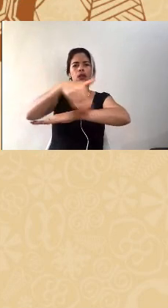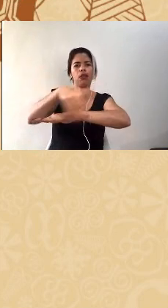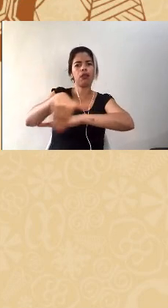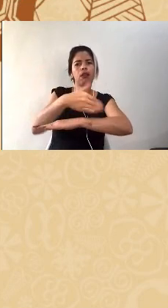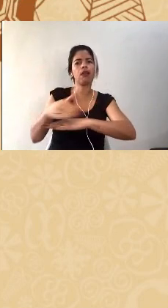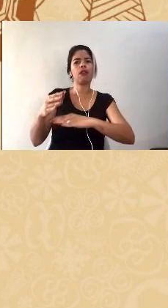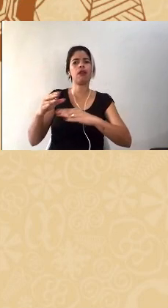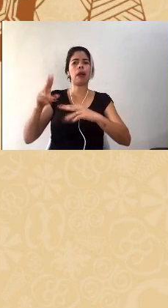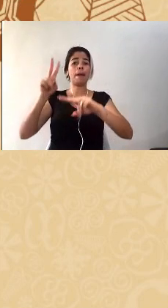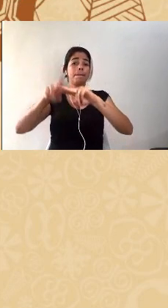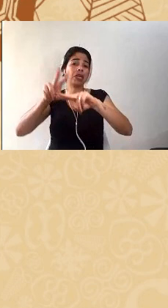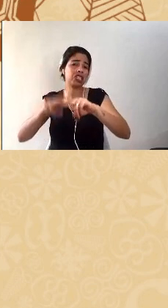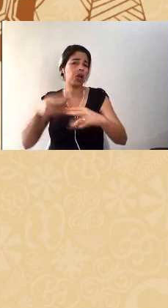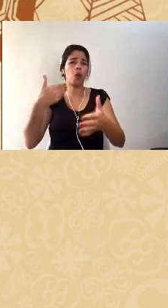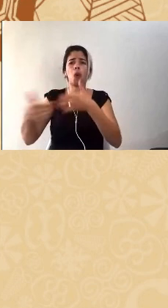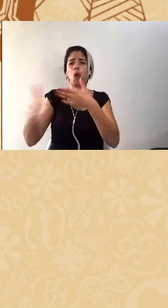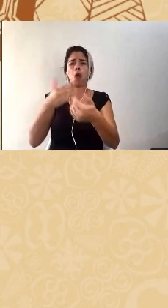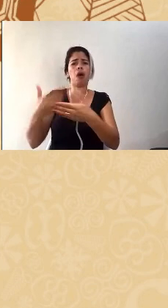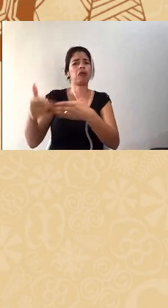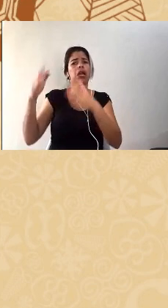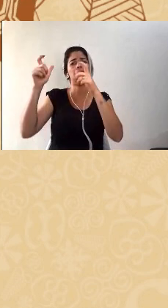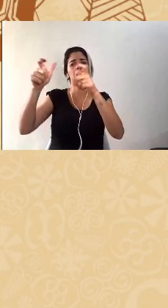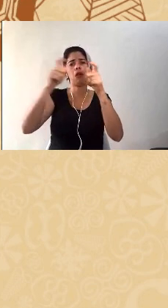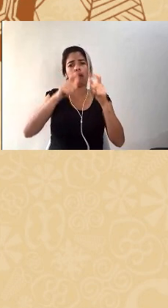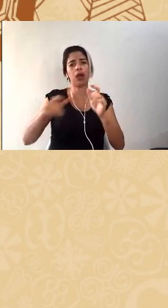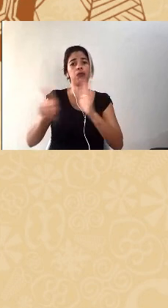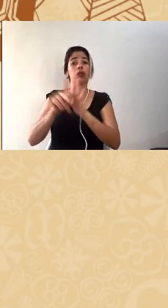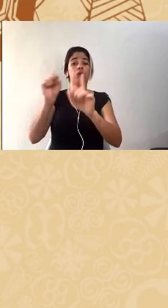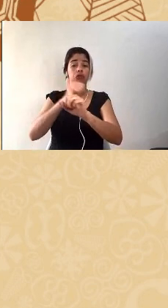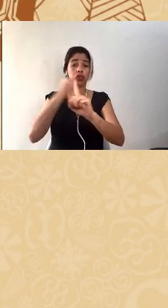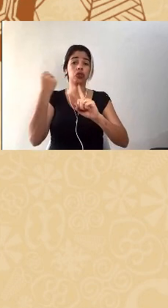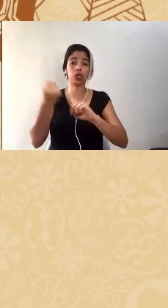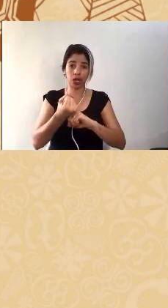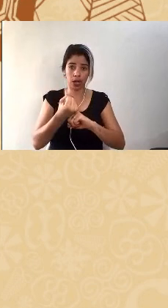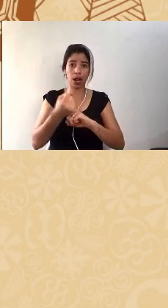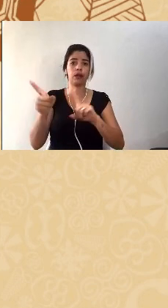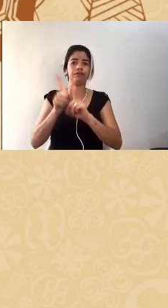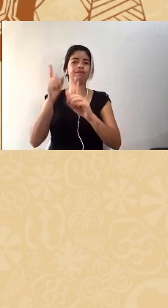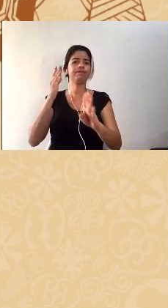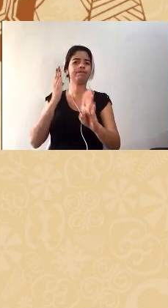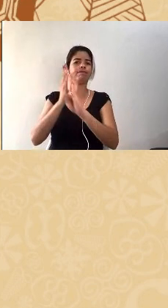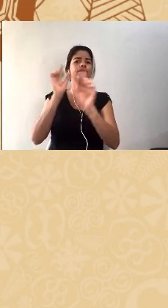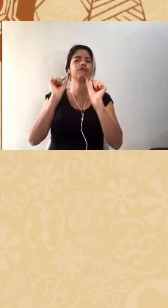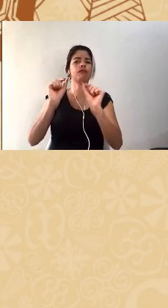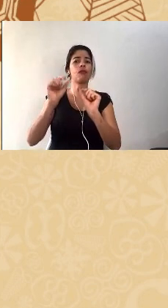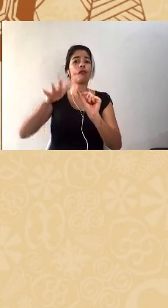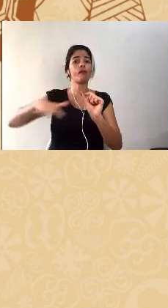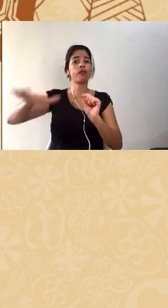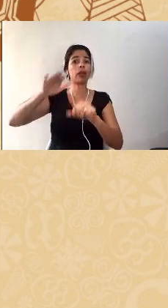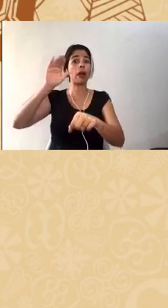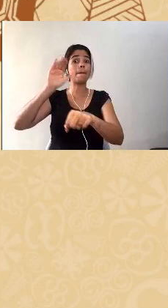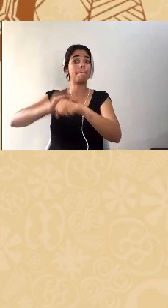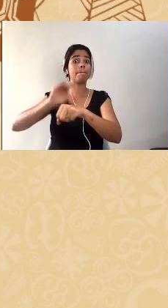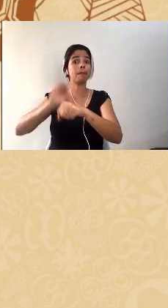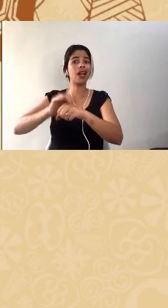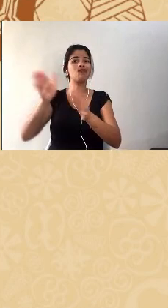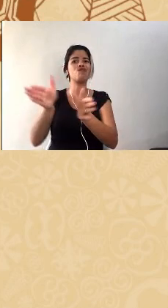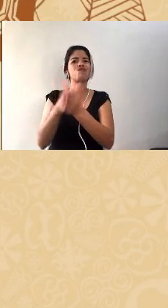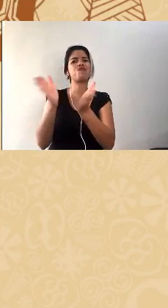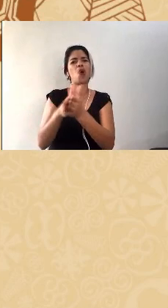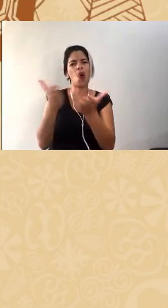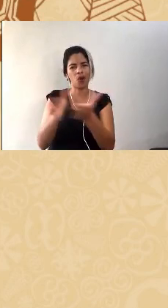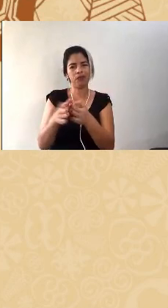todos os lugares, em todos os segmentos da população negra, identificando, inclusive, que eles estavam nos espaços mais marginalizados, da importância, né,